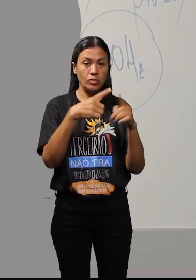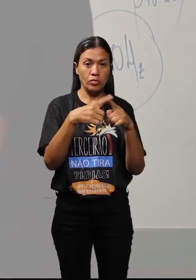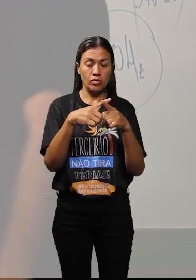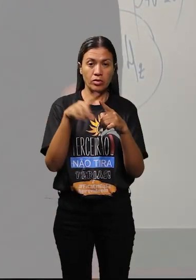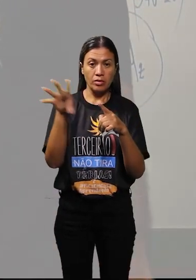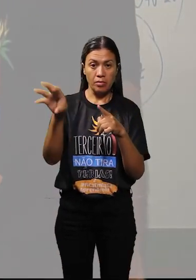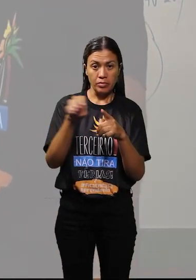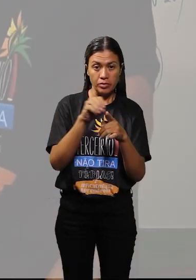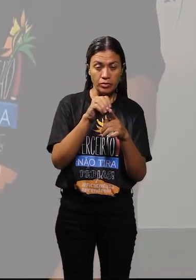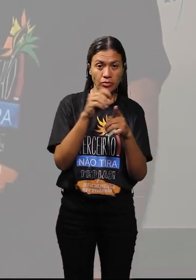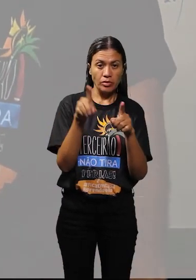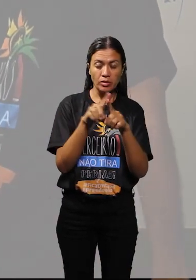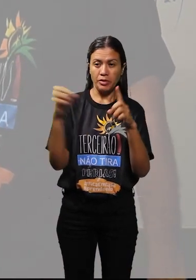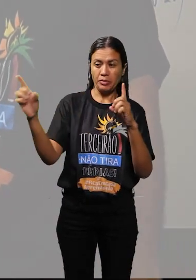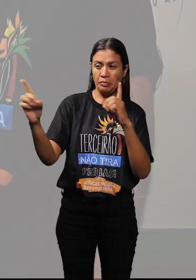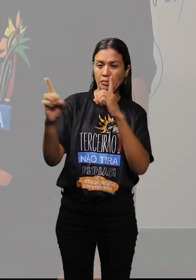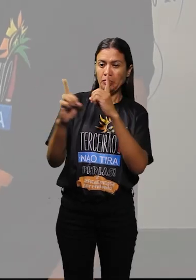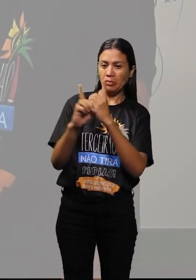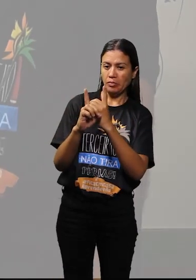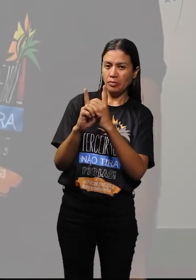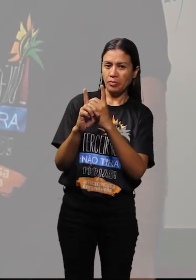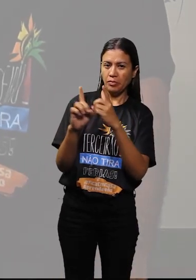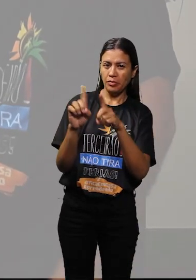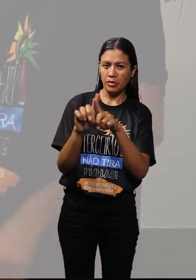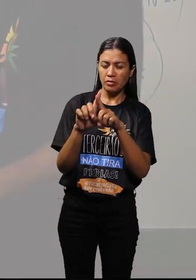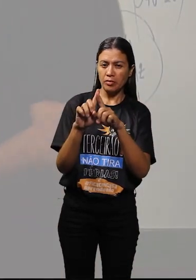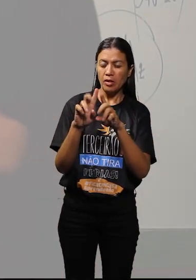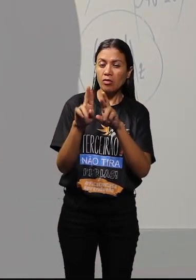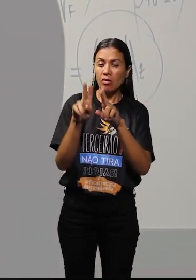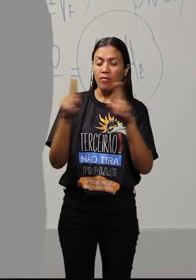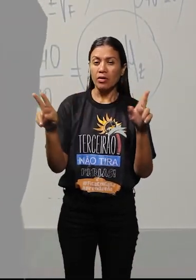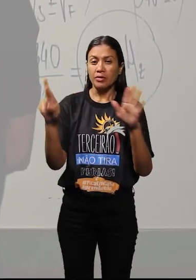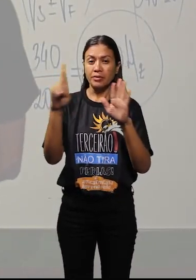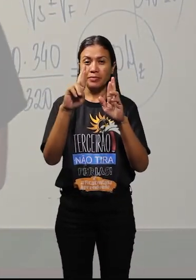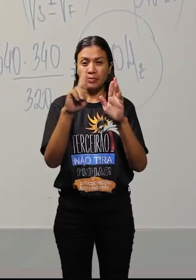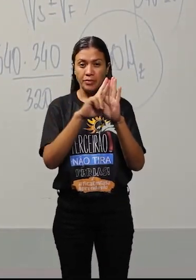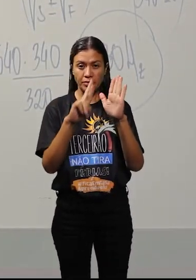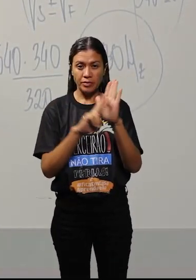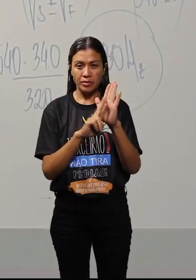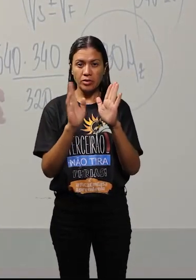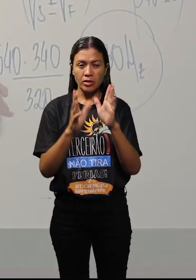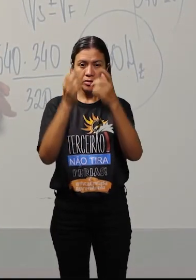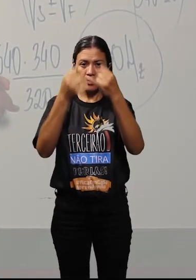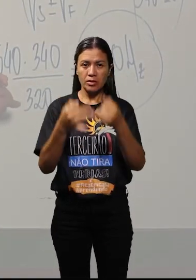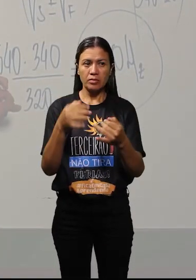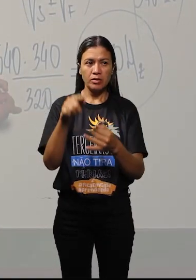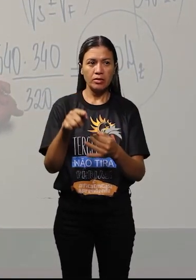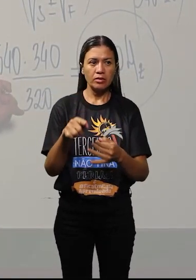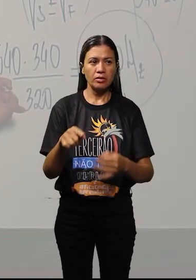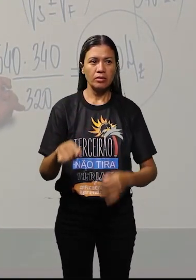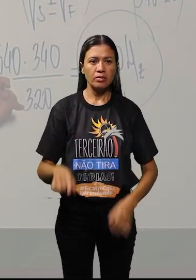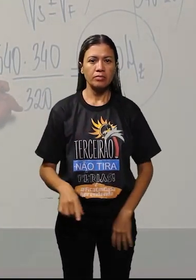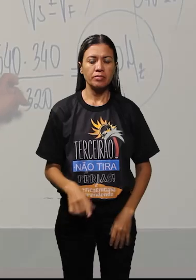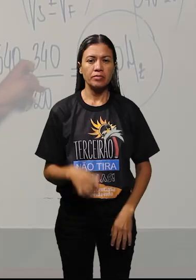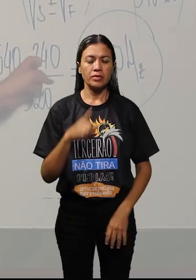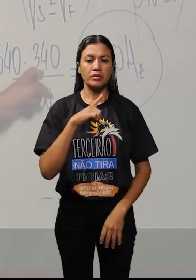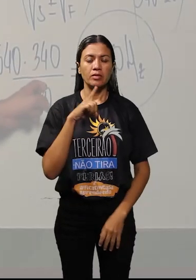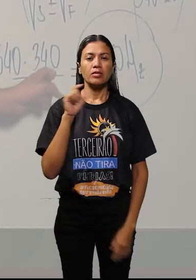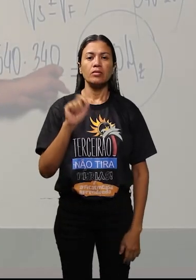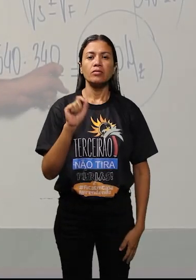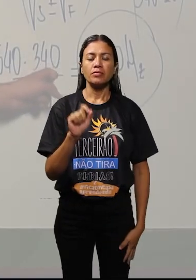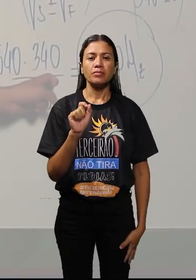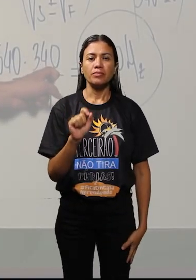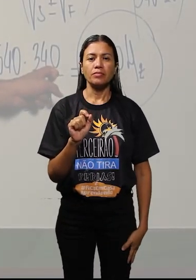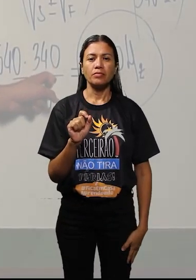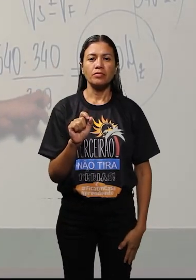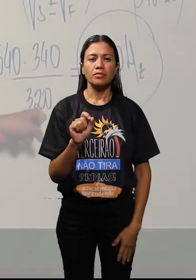pegou a fonte se aproximando do observador e indo contrário à minha referência que nós adotamos aqui. Aí, passamos a ter isso aqui,